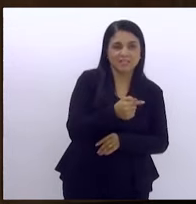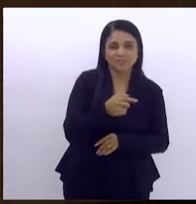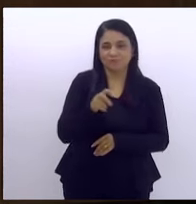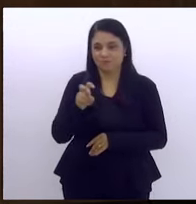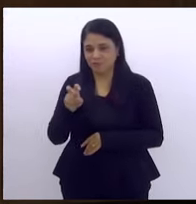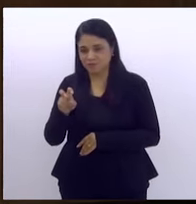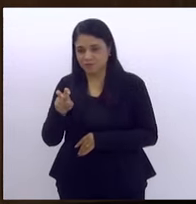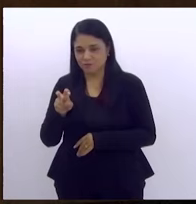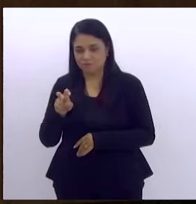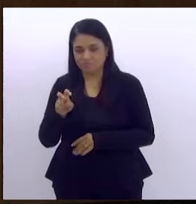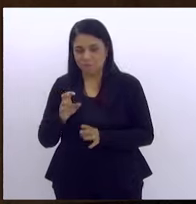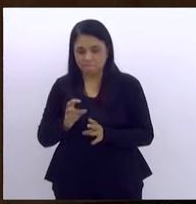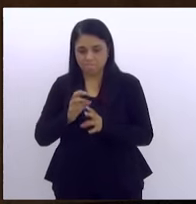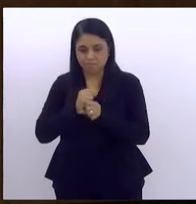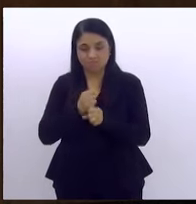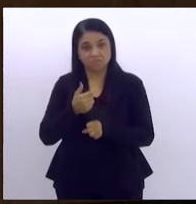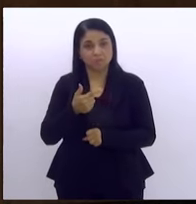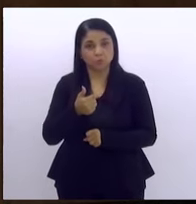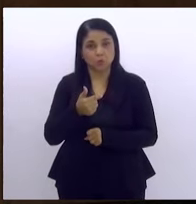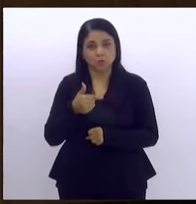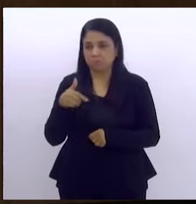7 com 5, 12 que não estão presentes.